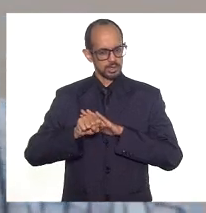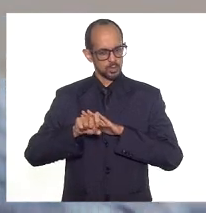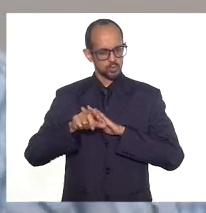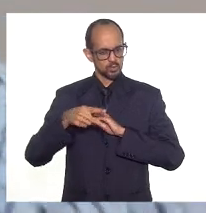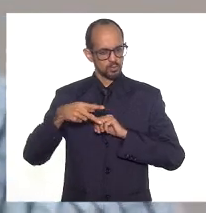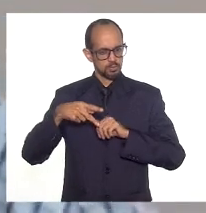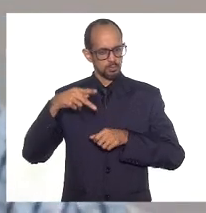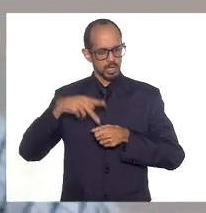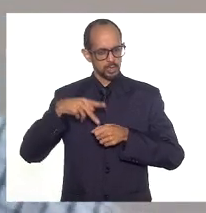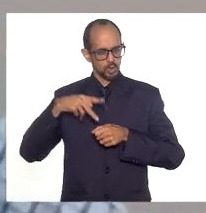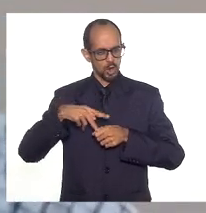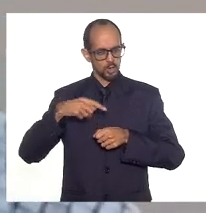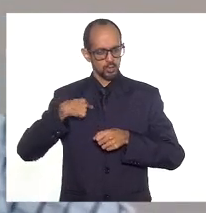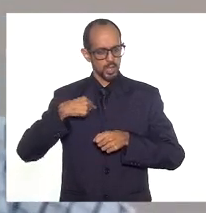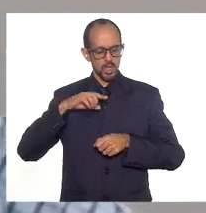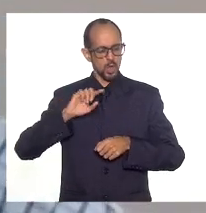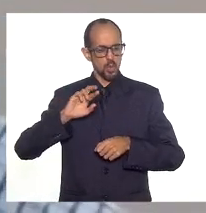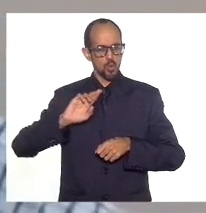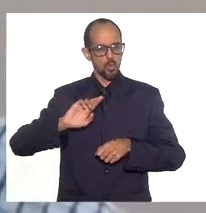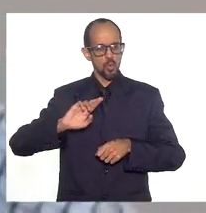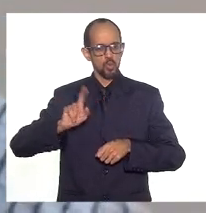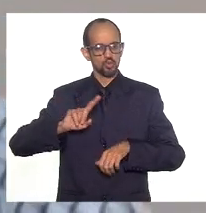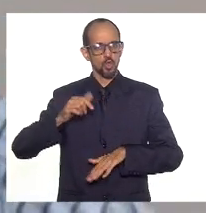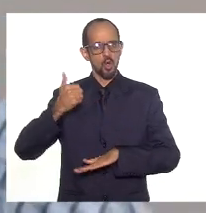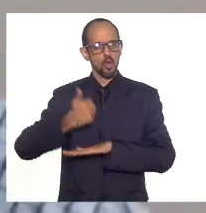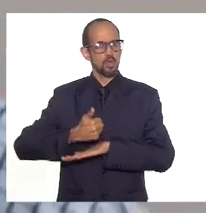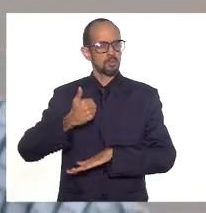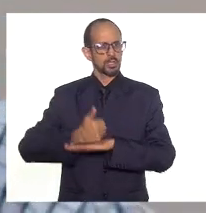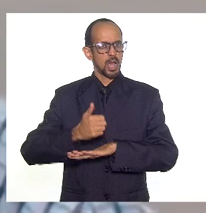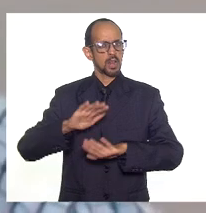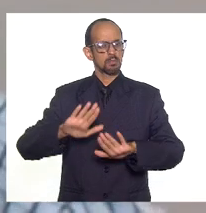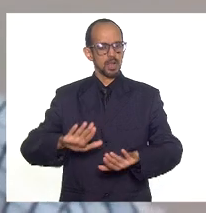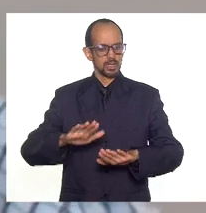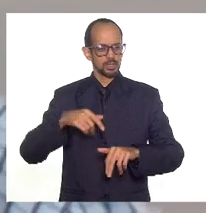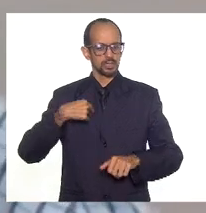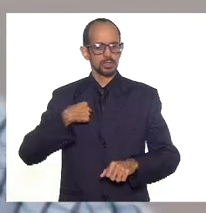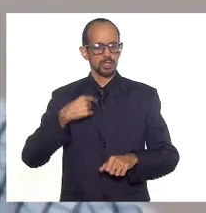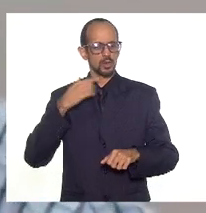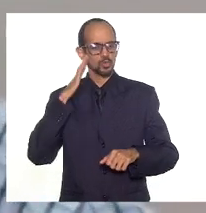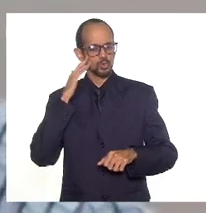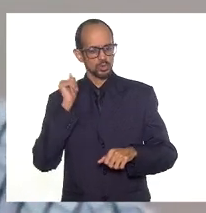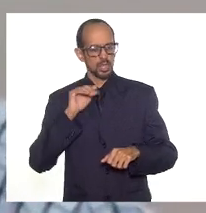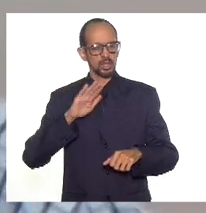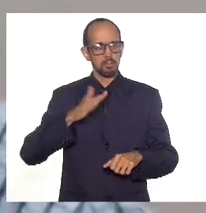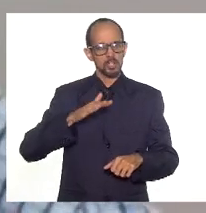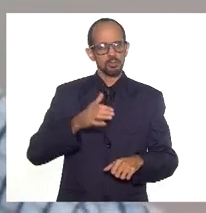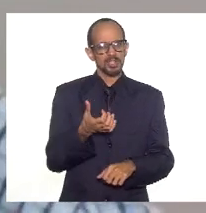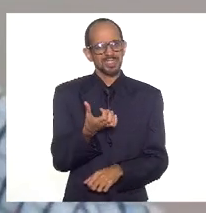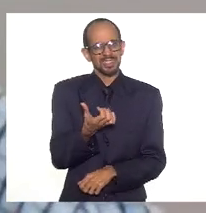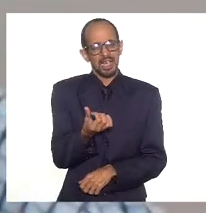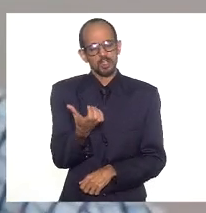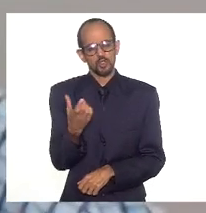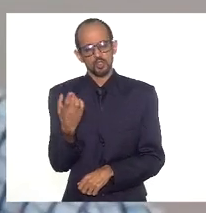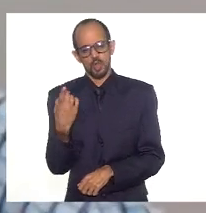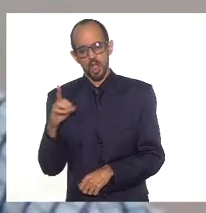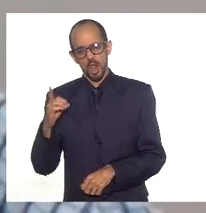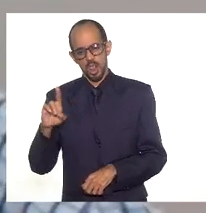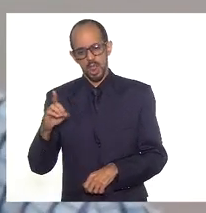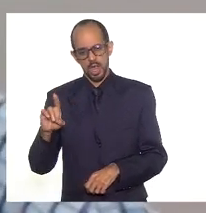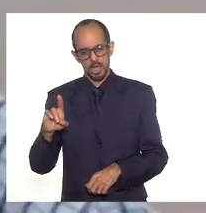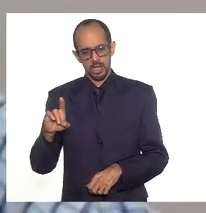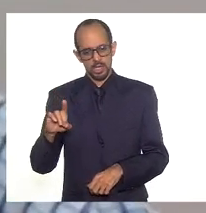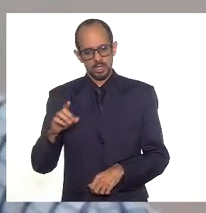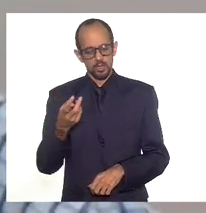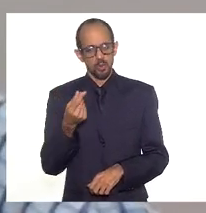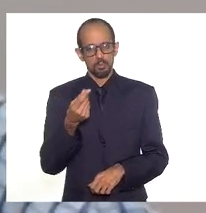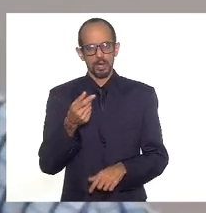especialista em economia brasileira, economia fluminense, não lá de petróleo, mas até onde eu sei está $5-6 o custo marginal. O preço está de 60,